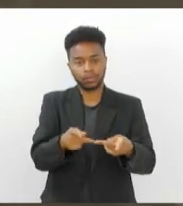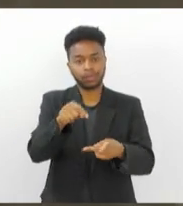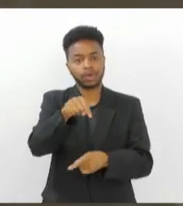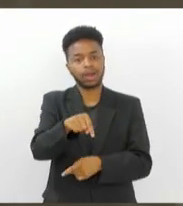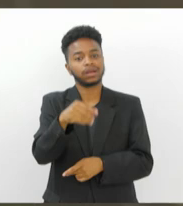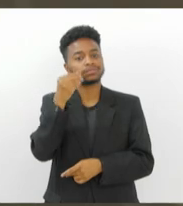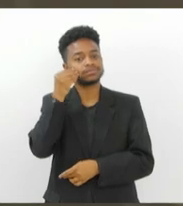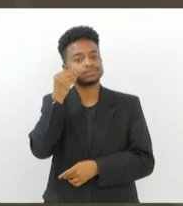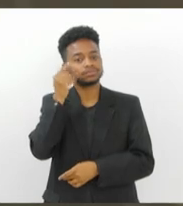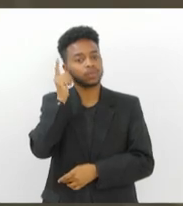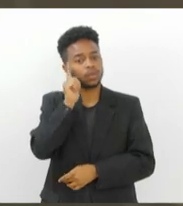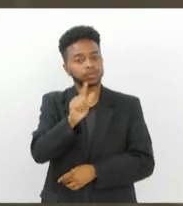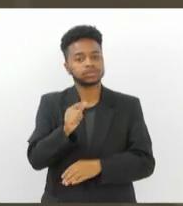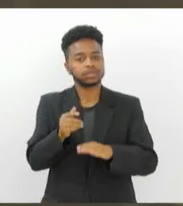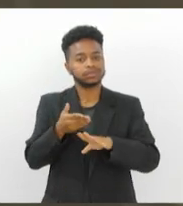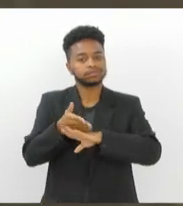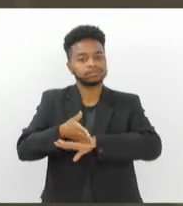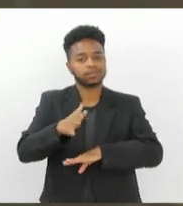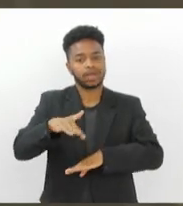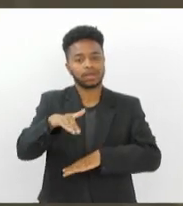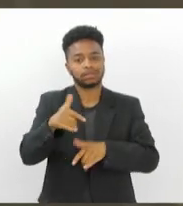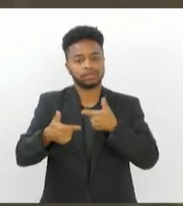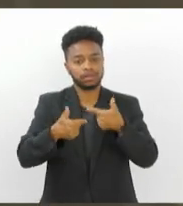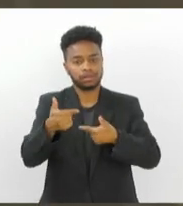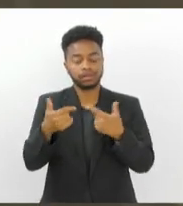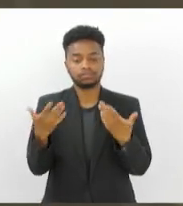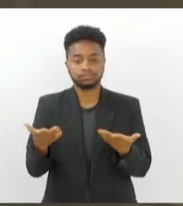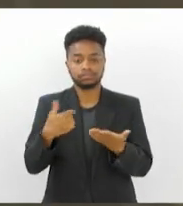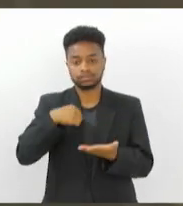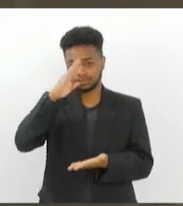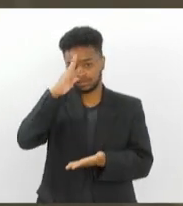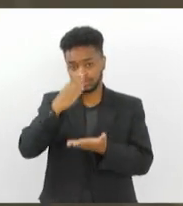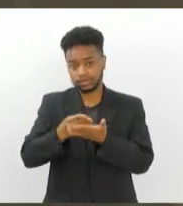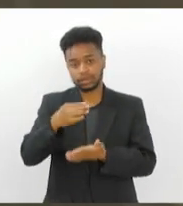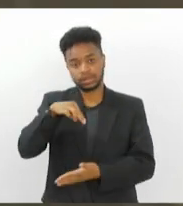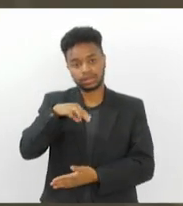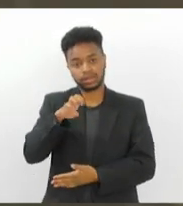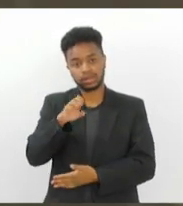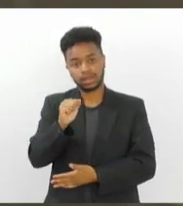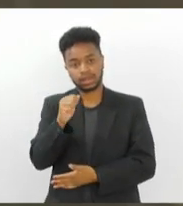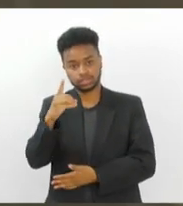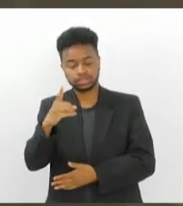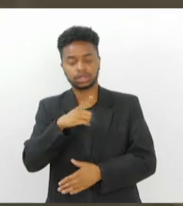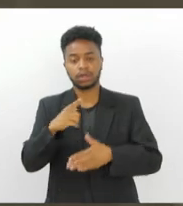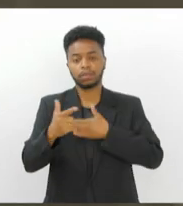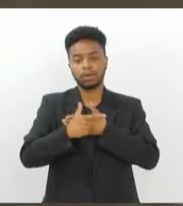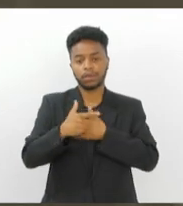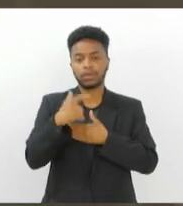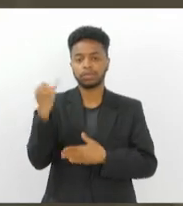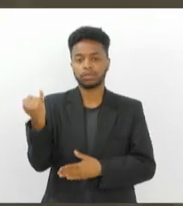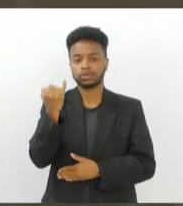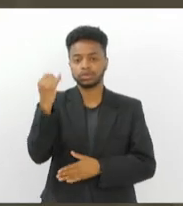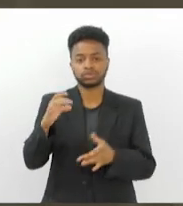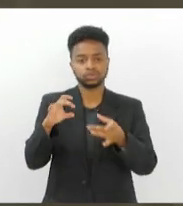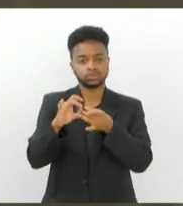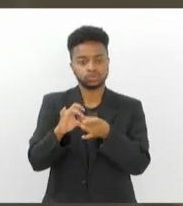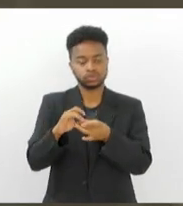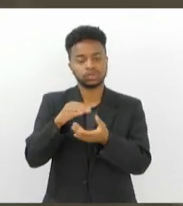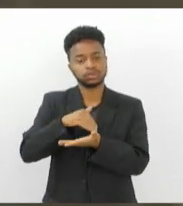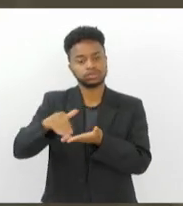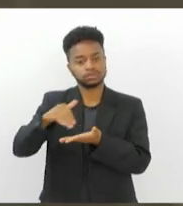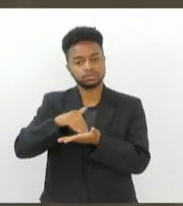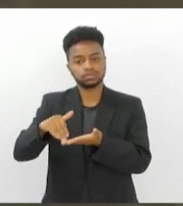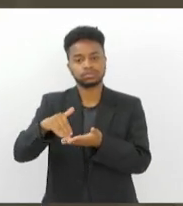para conseguir entrar no mercado de trabalho então assim eu acho que o NEAD Tem uma função muito importante e à frente da secreta na